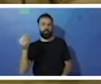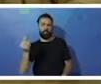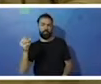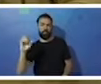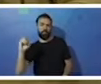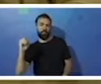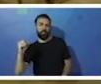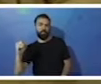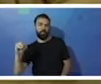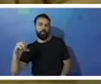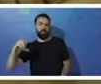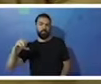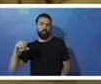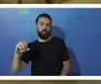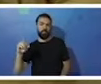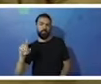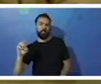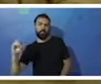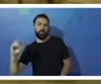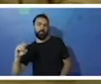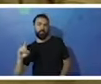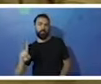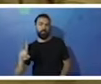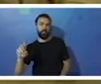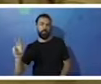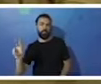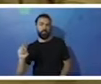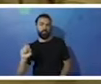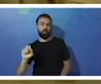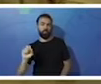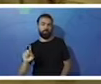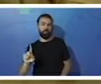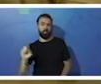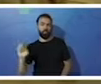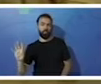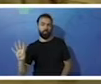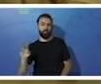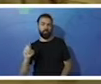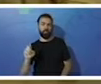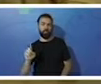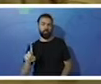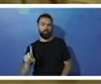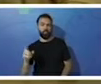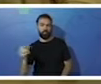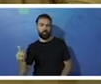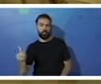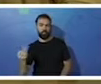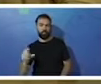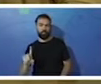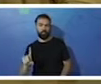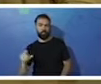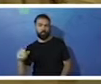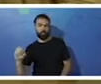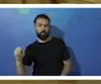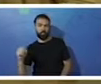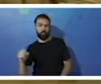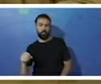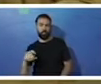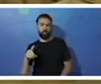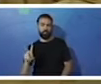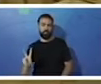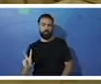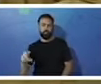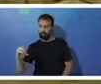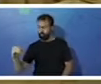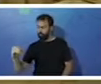ainda está longe do 19. 10, 12, 14, 16, 18,